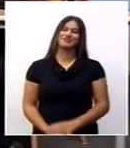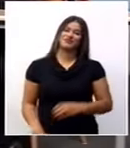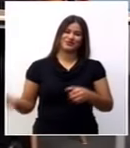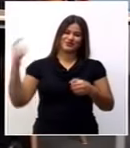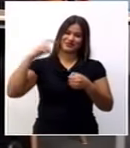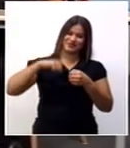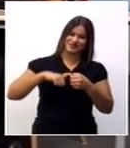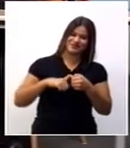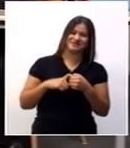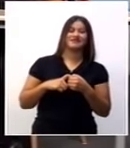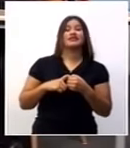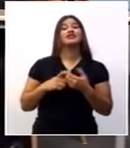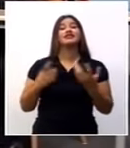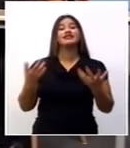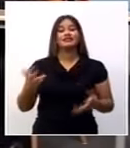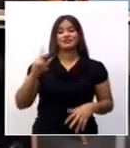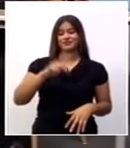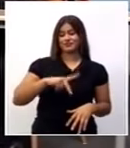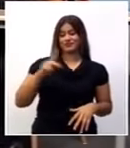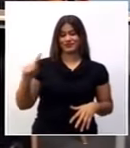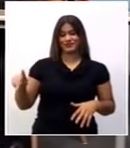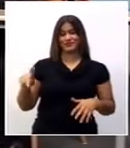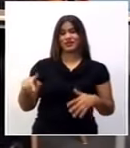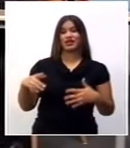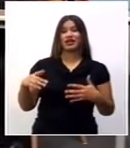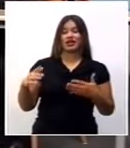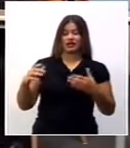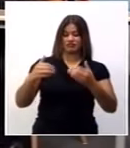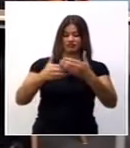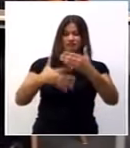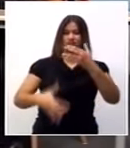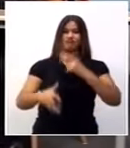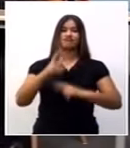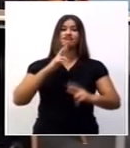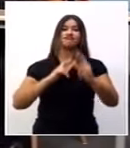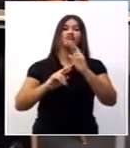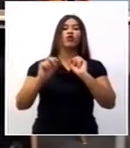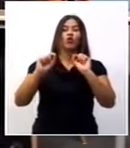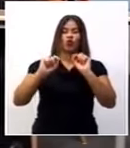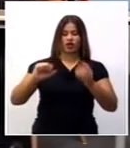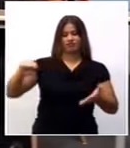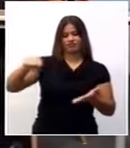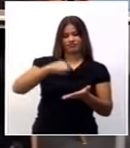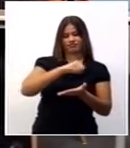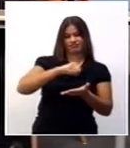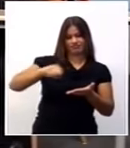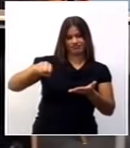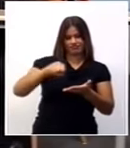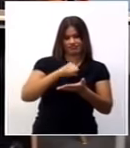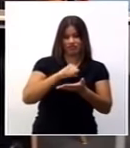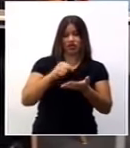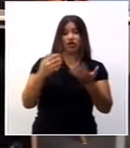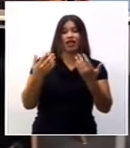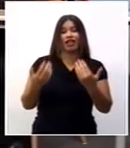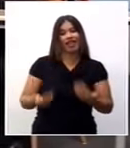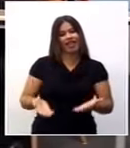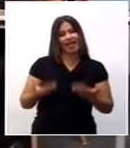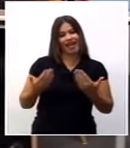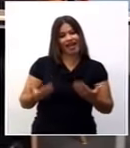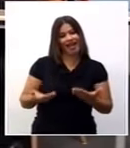Voltamos. Professora Priscila, alguns alunos na interação me disseram que os ferros atualmente, eles são mais